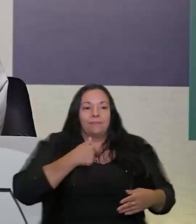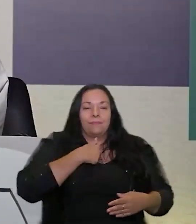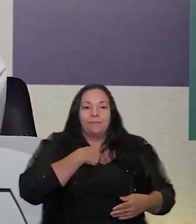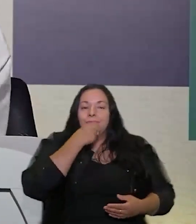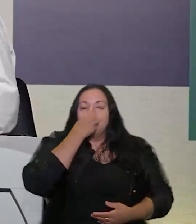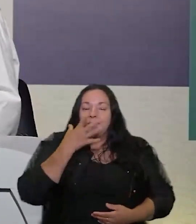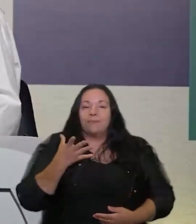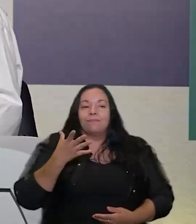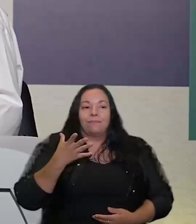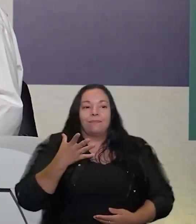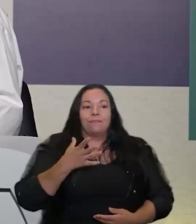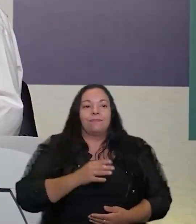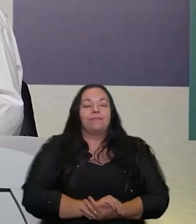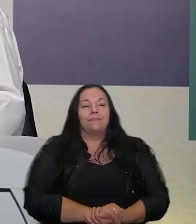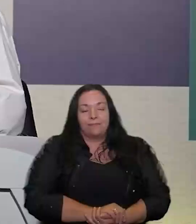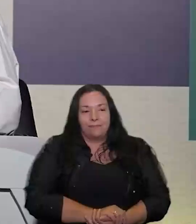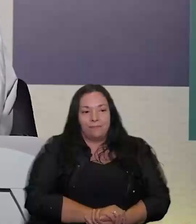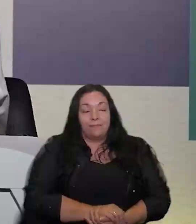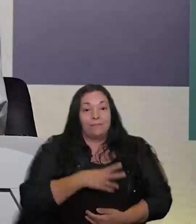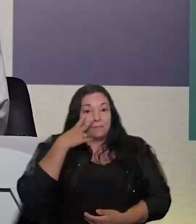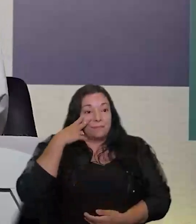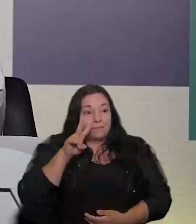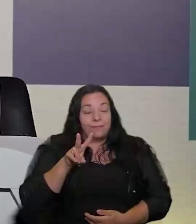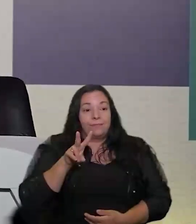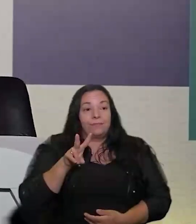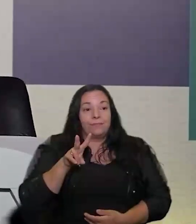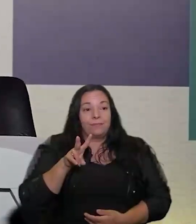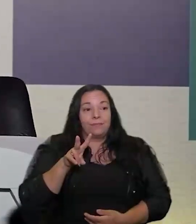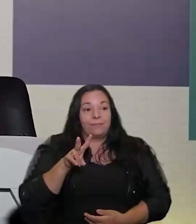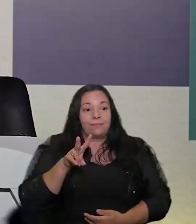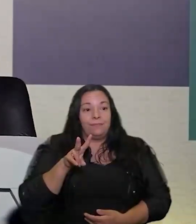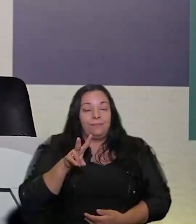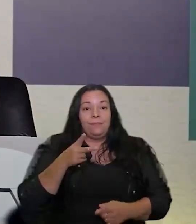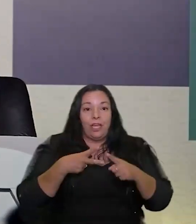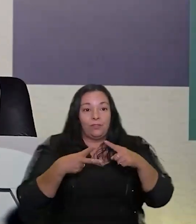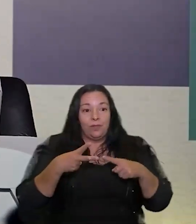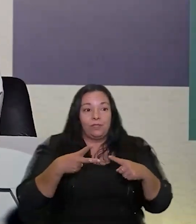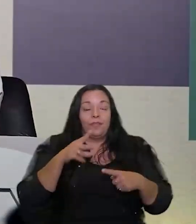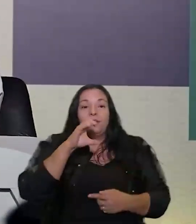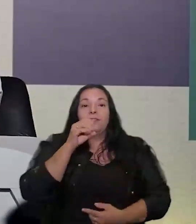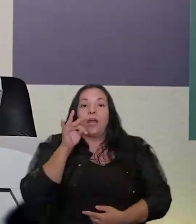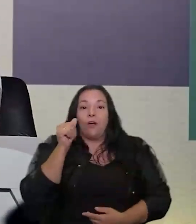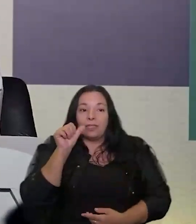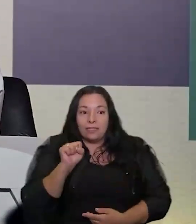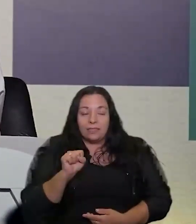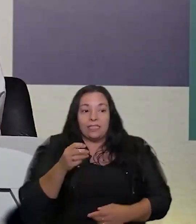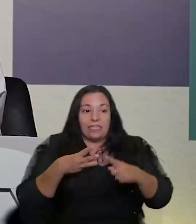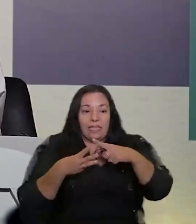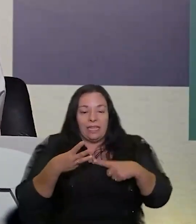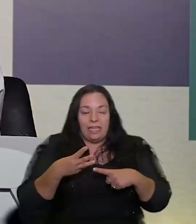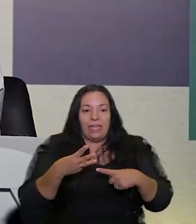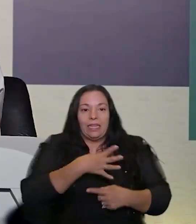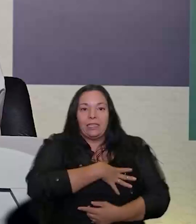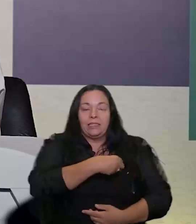bem, muito confortável nela, porque eu vejo não tenho a menor dúvida, 2 filhos da cota, 3 filhos da cota aqui,